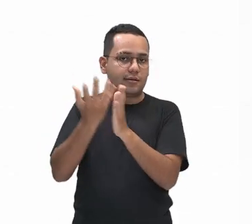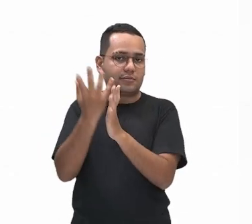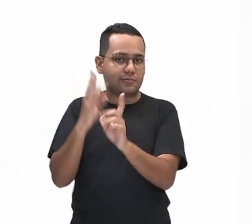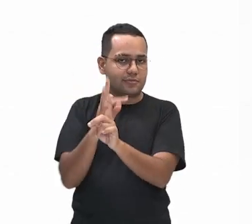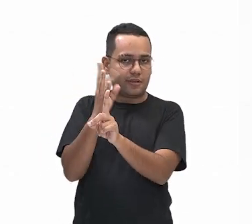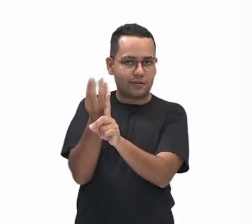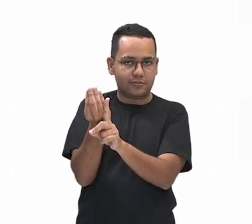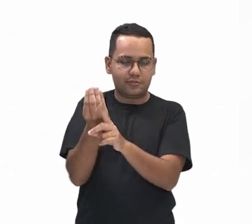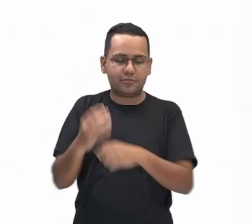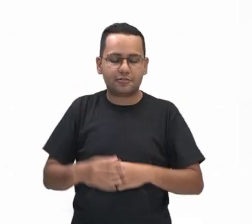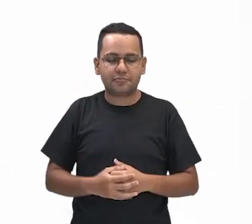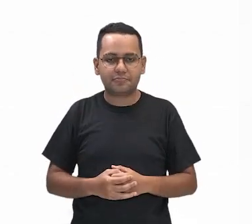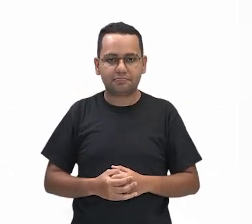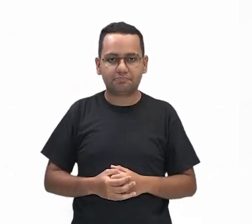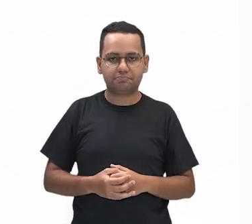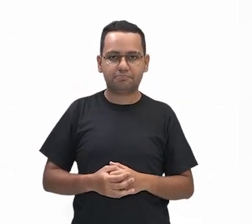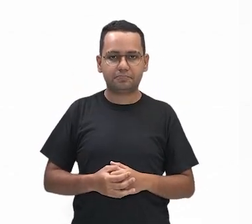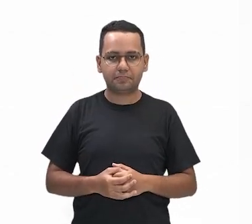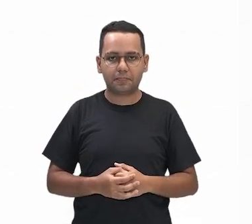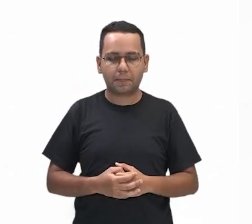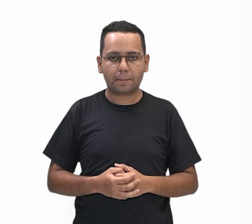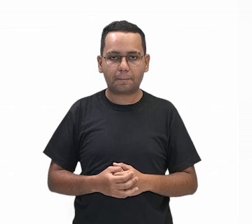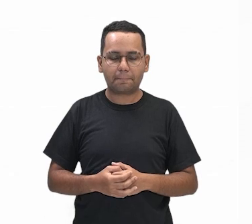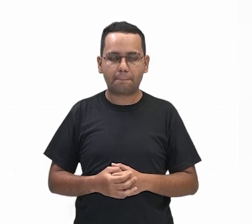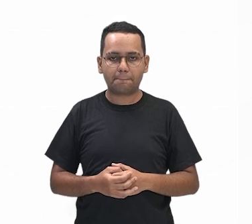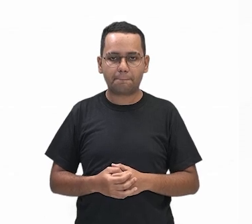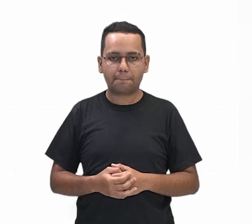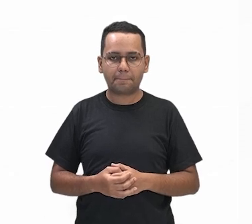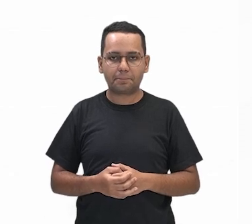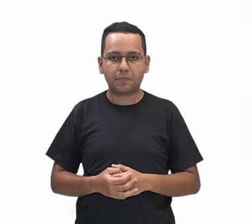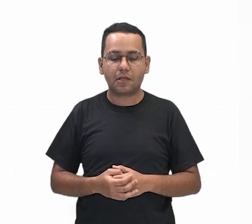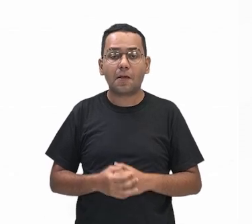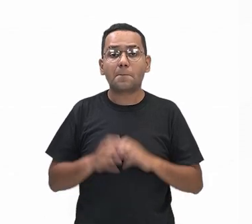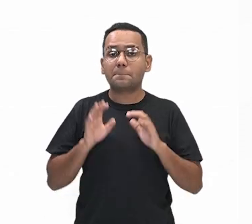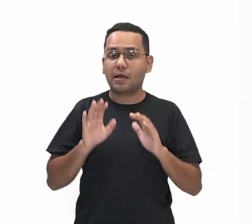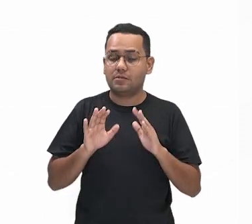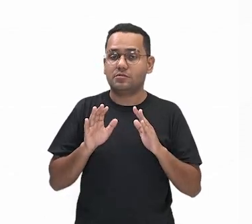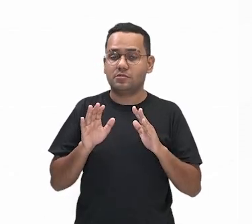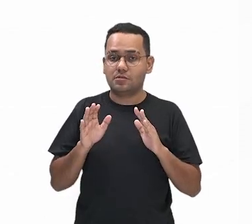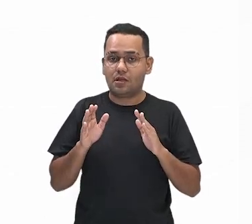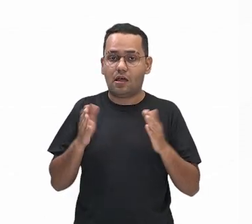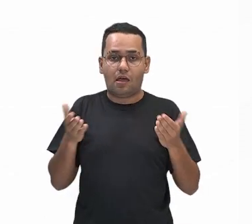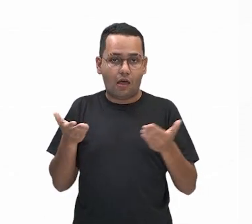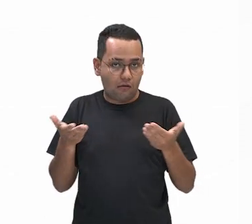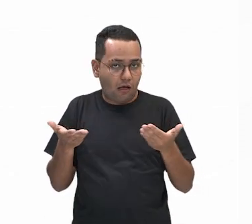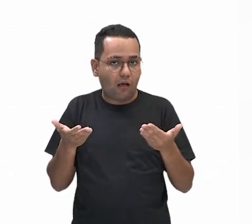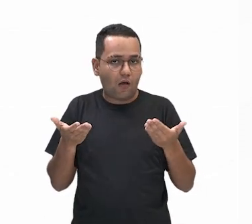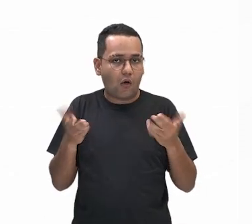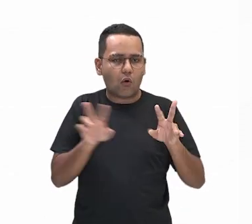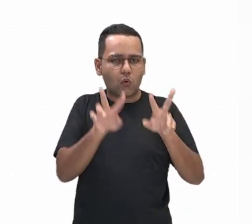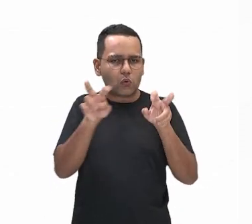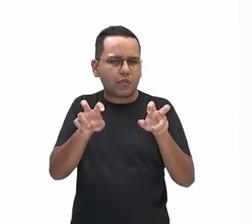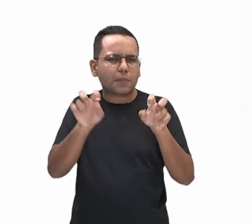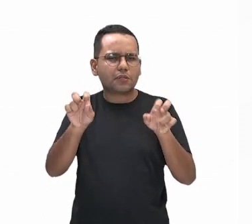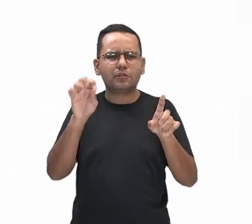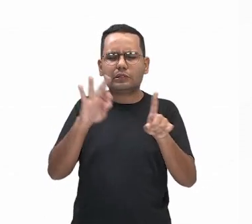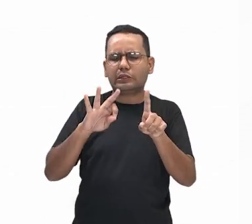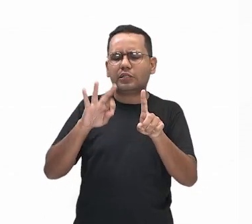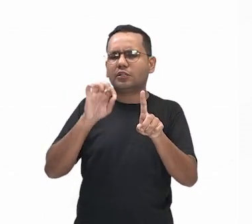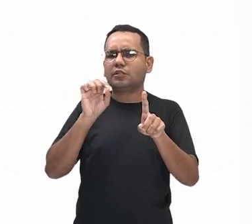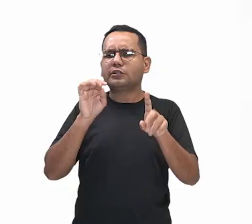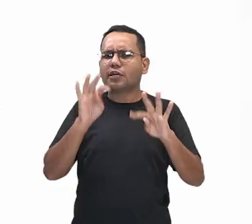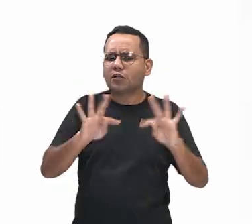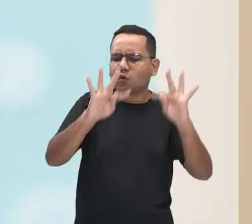artística. Agora a gente está falando da utilização da tecnologia para fazer essa obra de